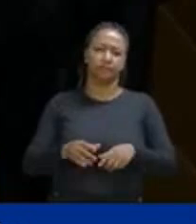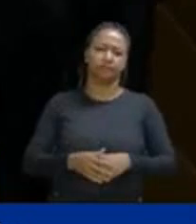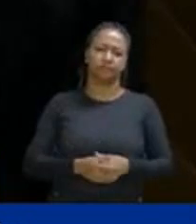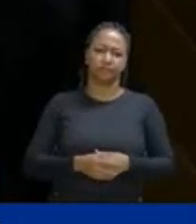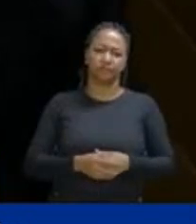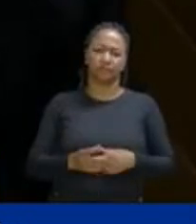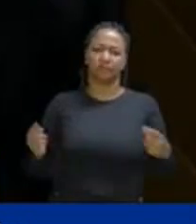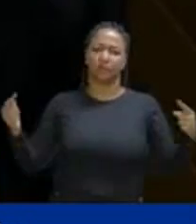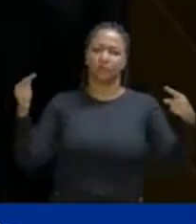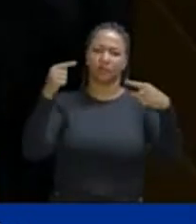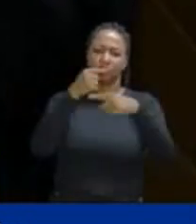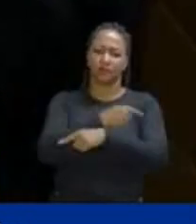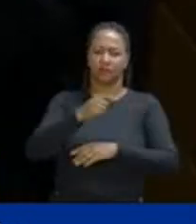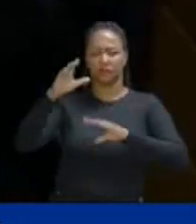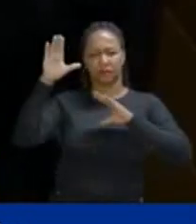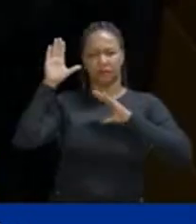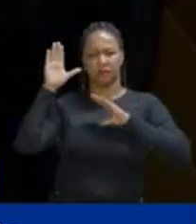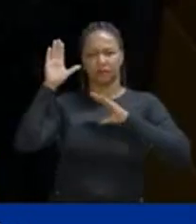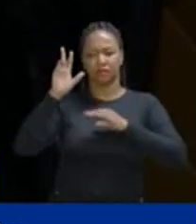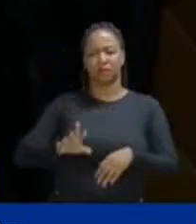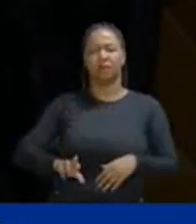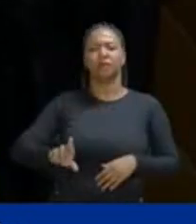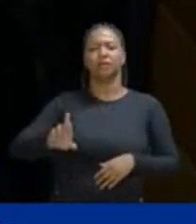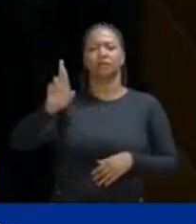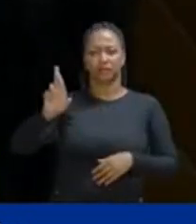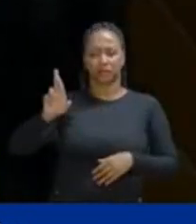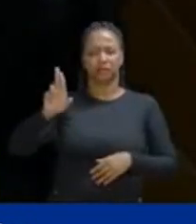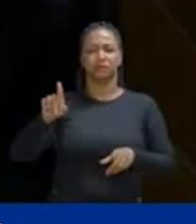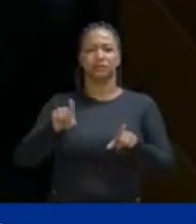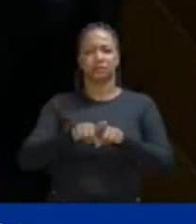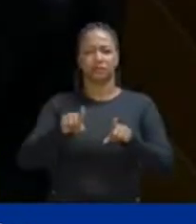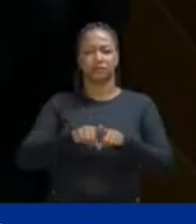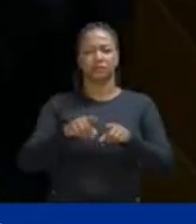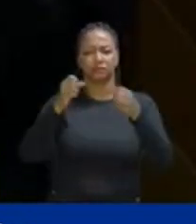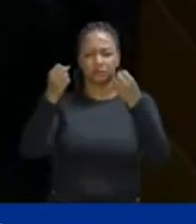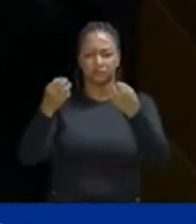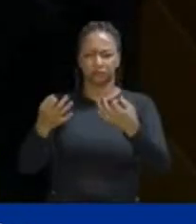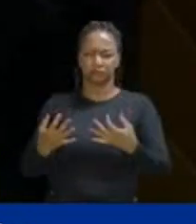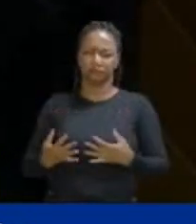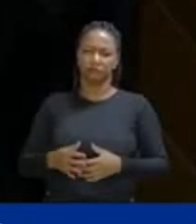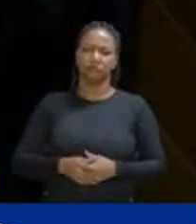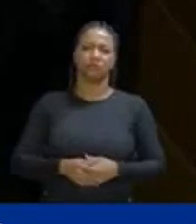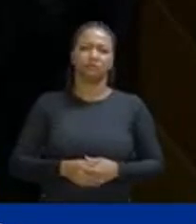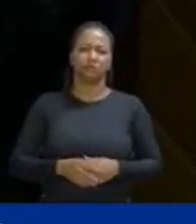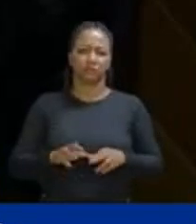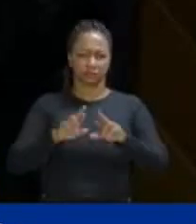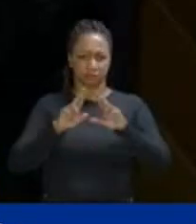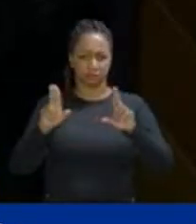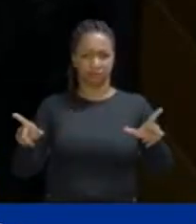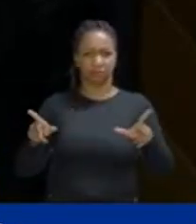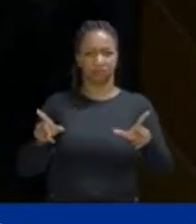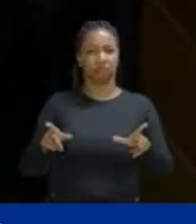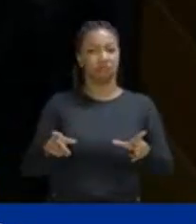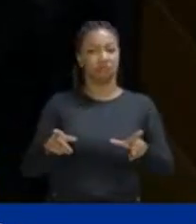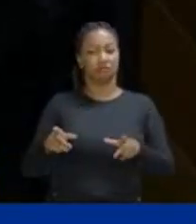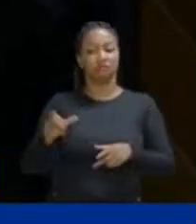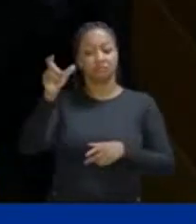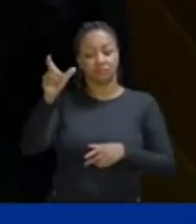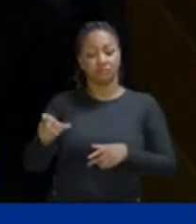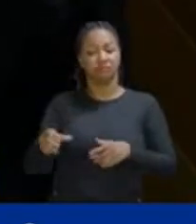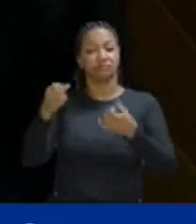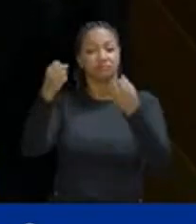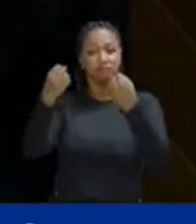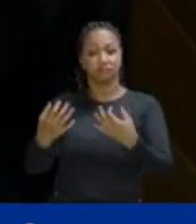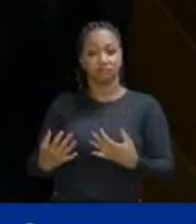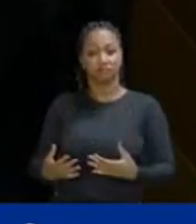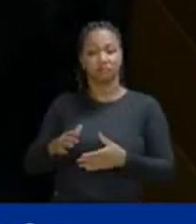Em contrarrazões, o candidato representado assim se expressou. Diferente do que afirma a recorrente,